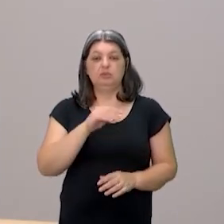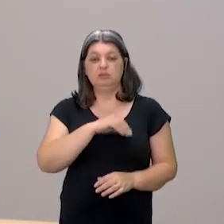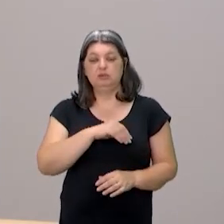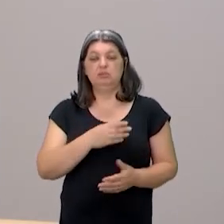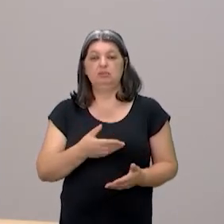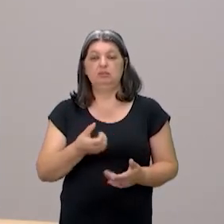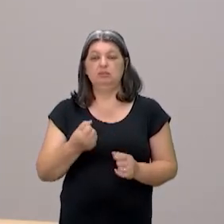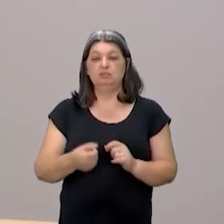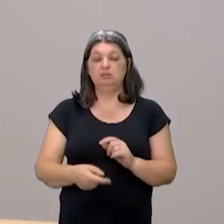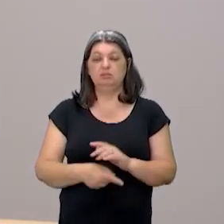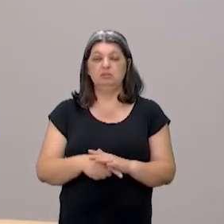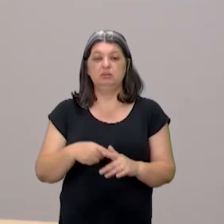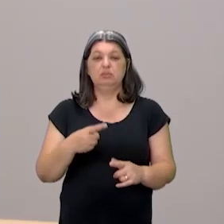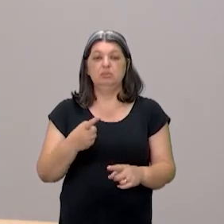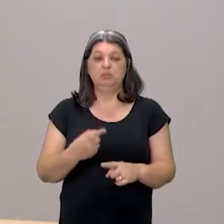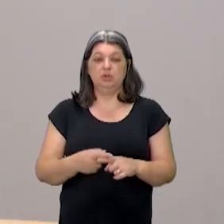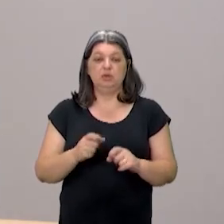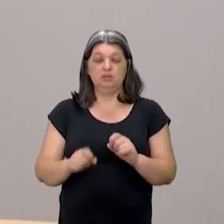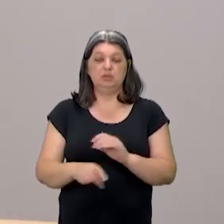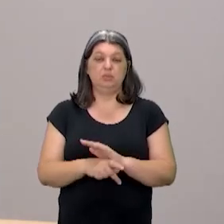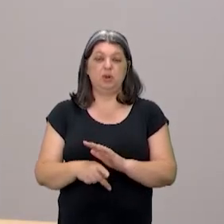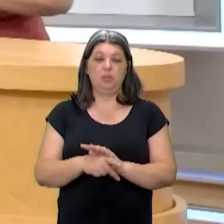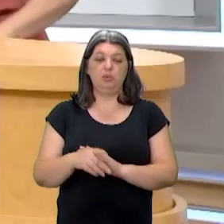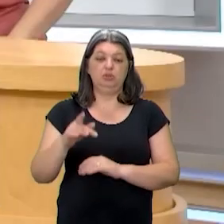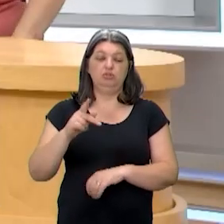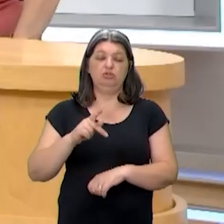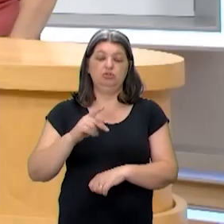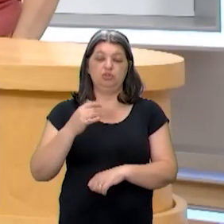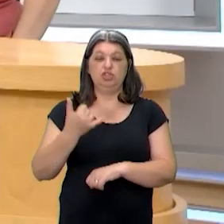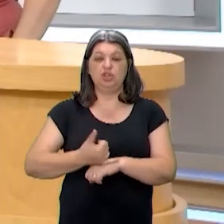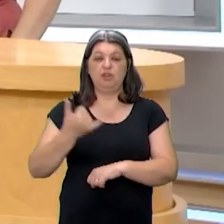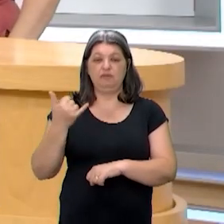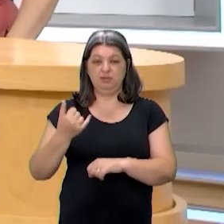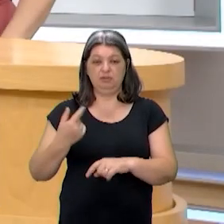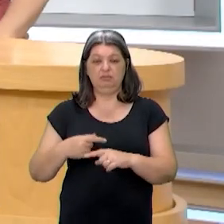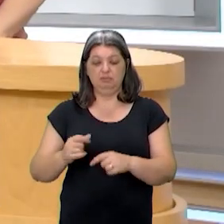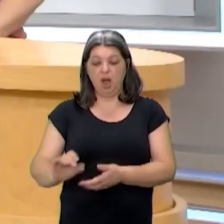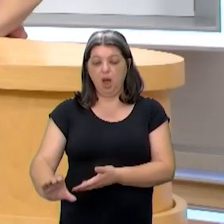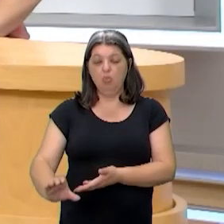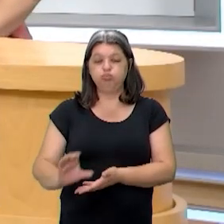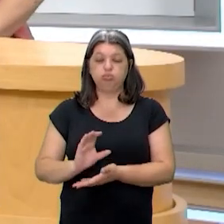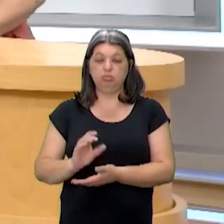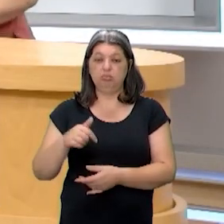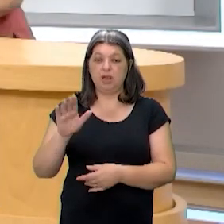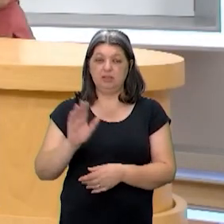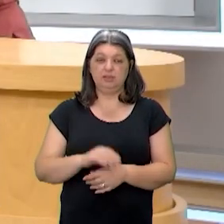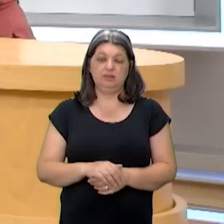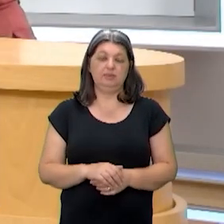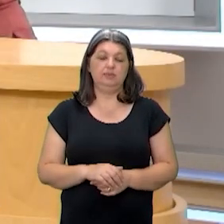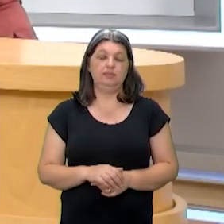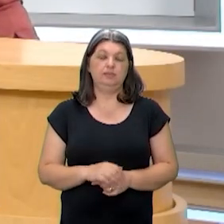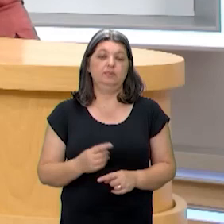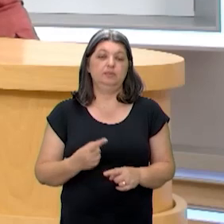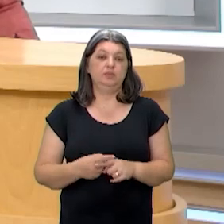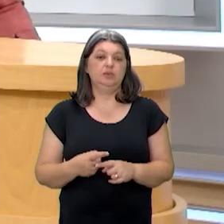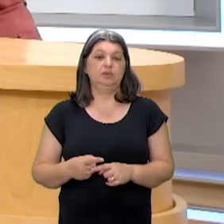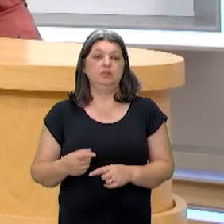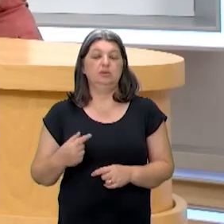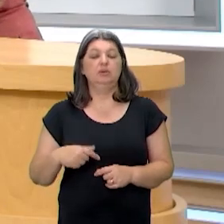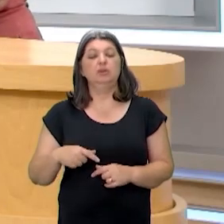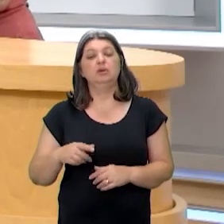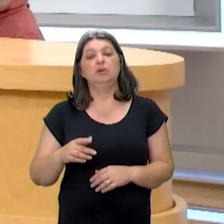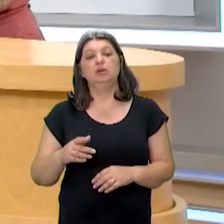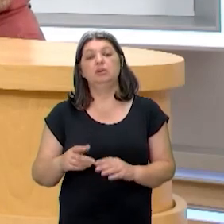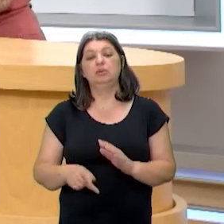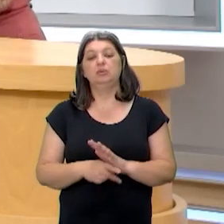à mais-valia do patrão. Perfeito. A Mafê está trazendo aqui algo que vocês devem ter percebido, é muito interessante. A mais-valia,